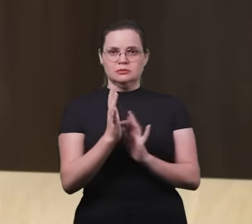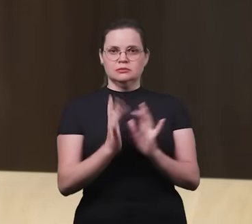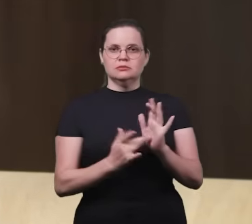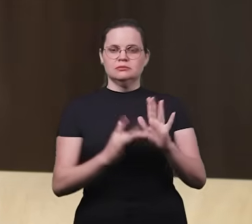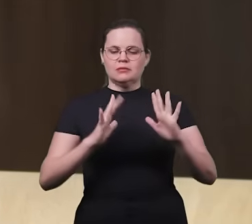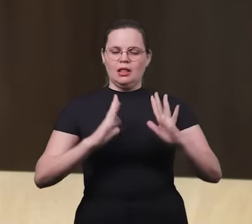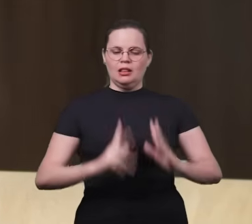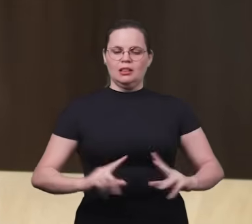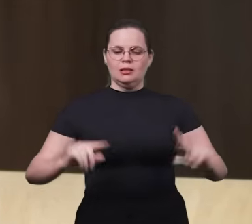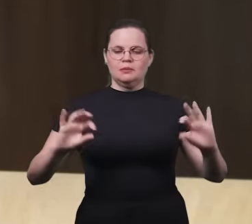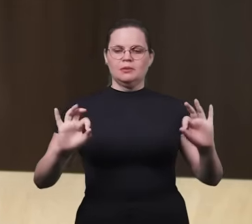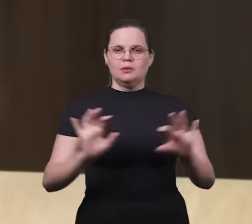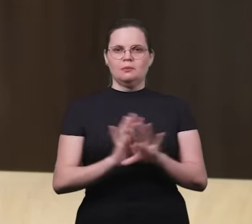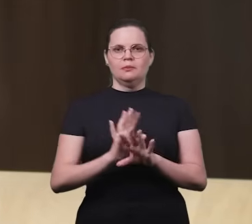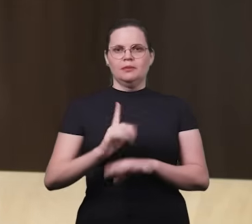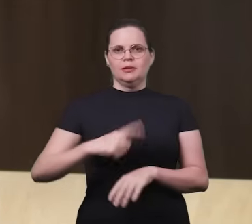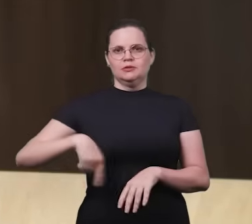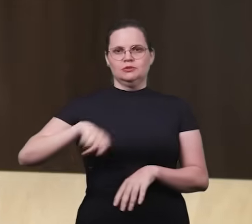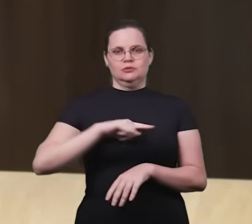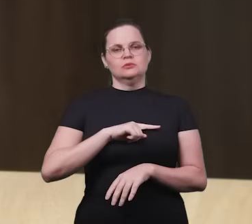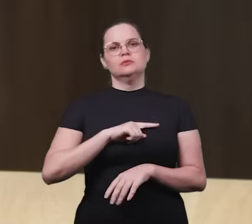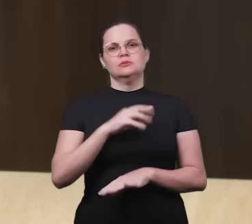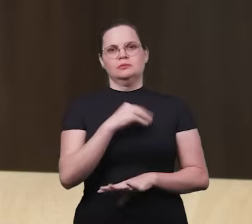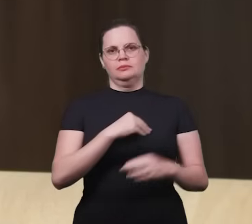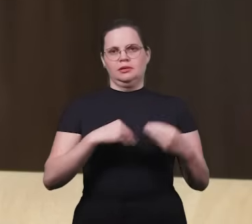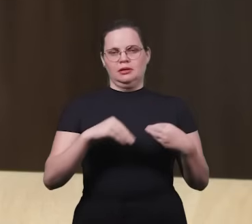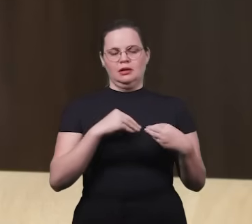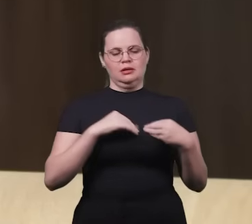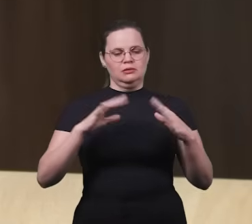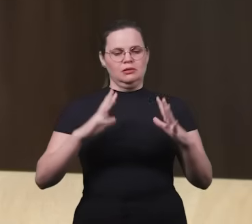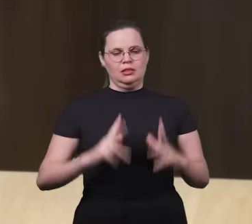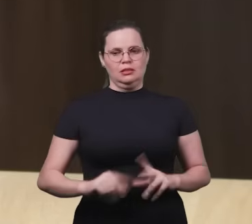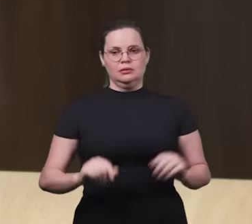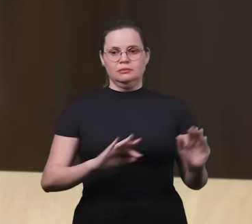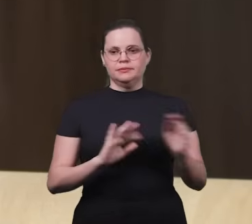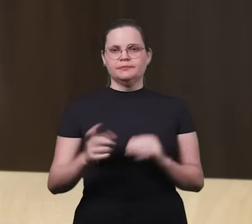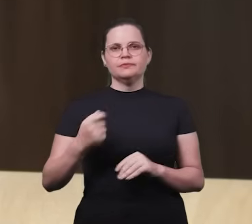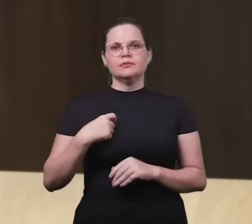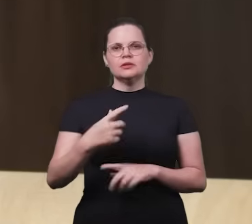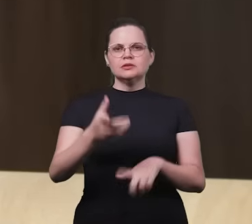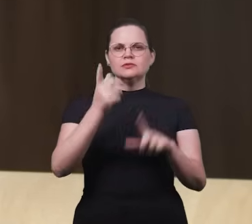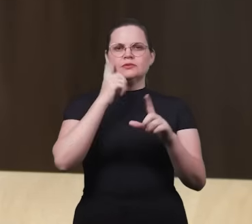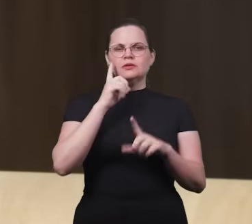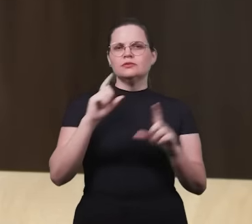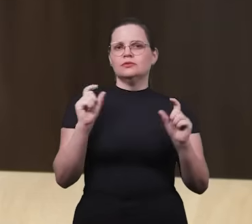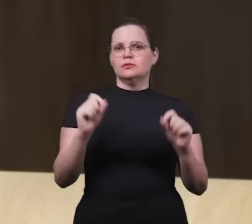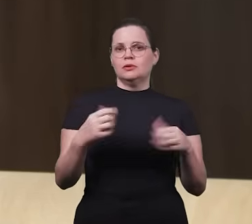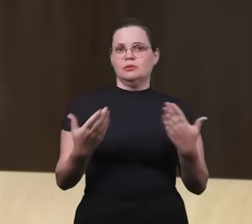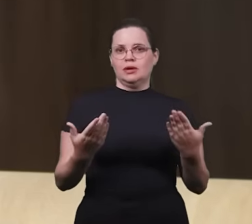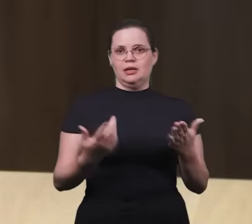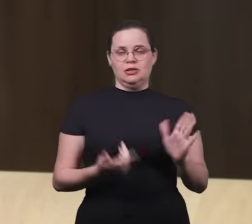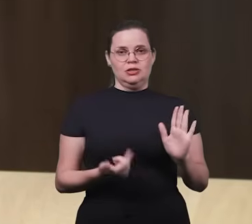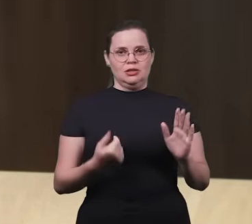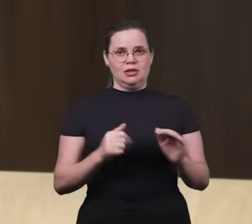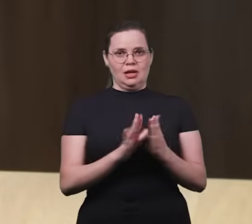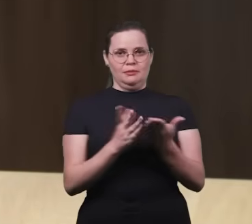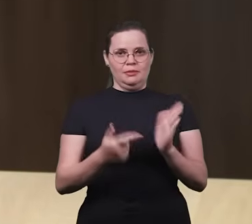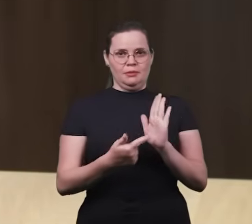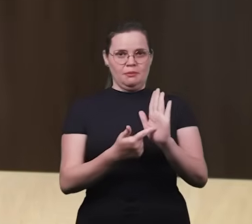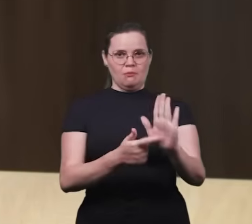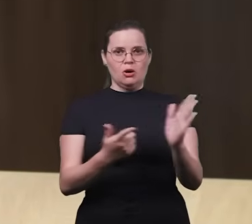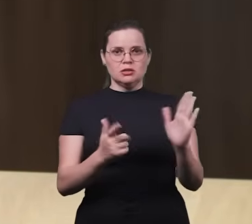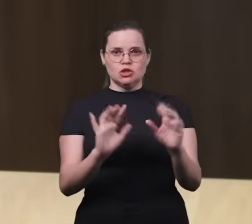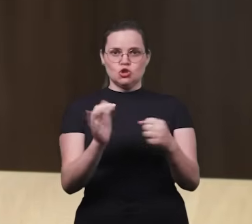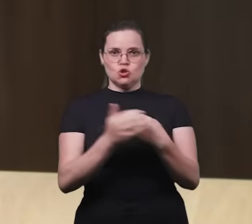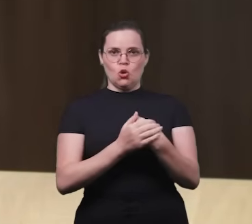nos justifica de todo pecado. E nós vamos ver ao longo da história de Pedro que a Bíblia não esconde os erros de Pedro. Por exemplo, teve